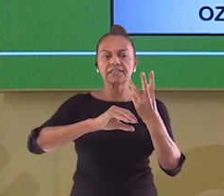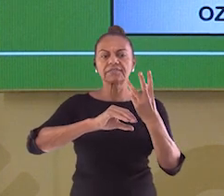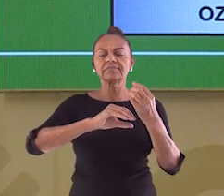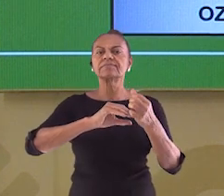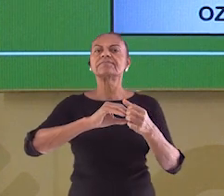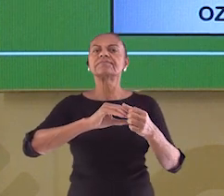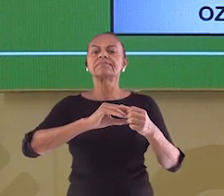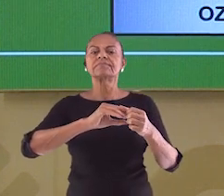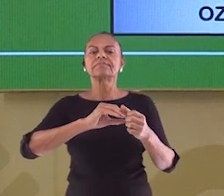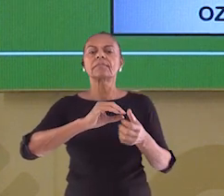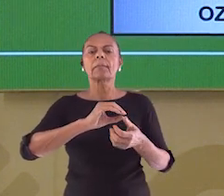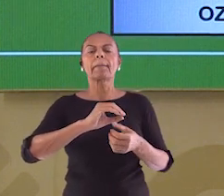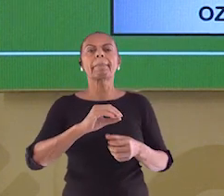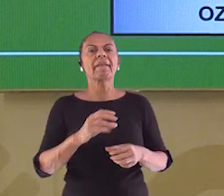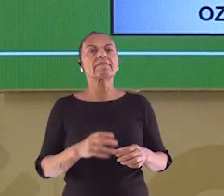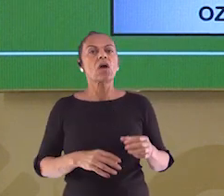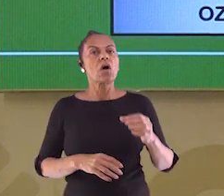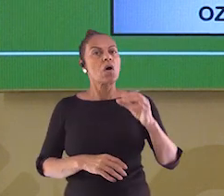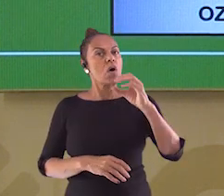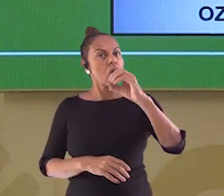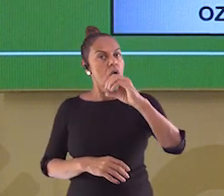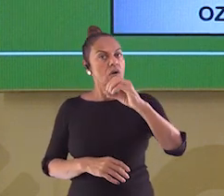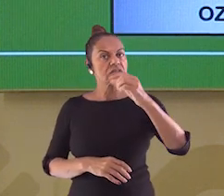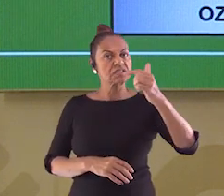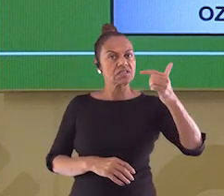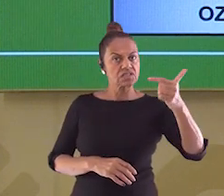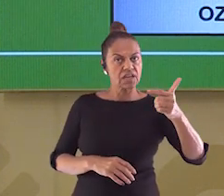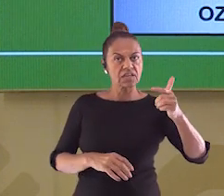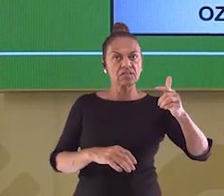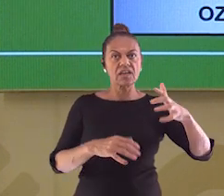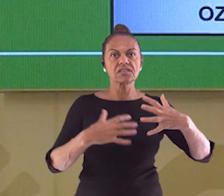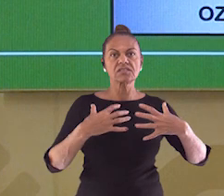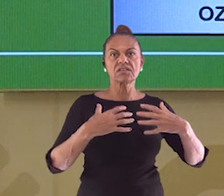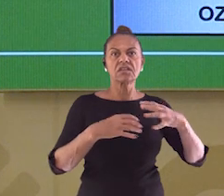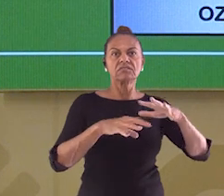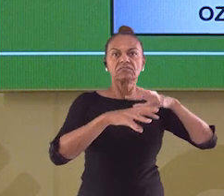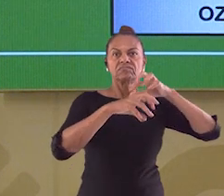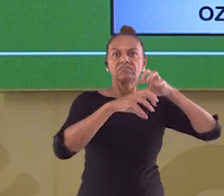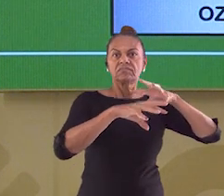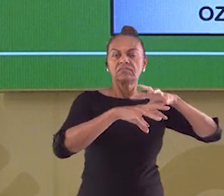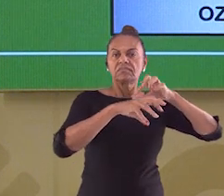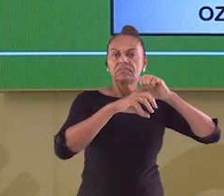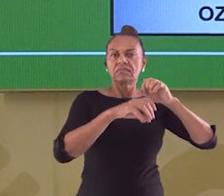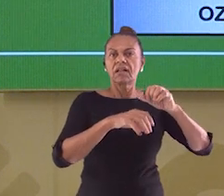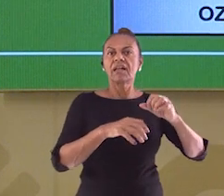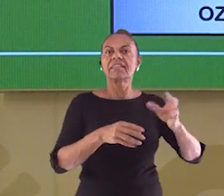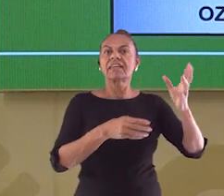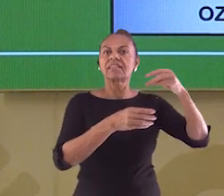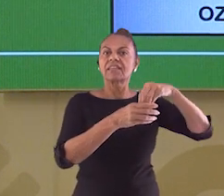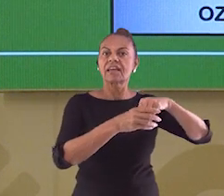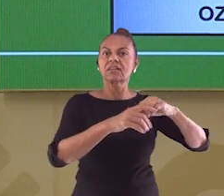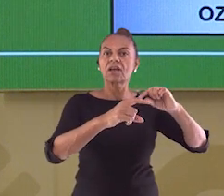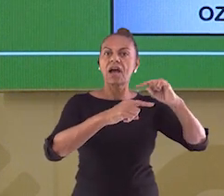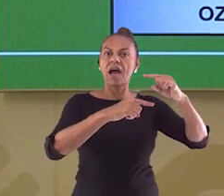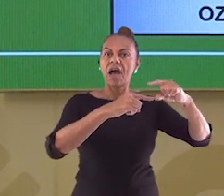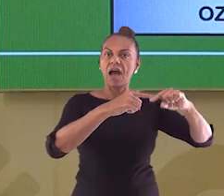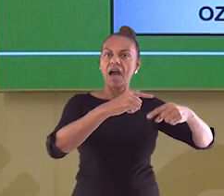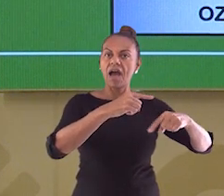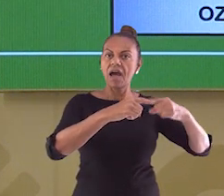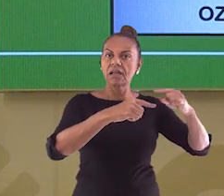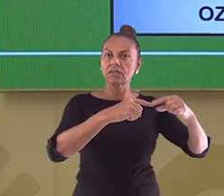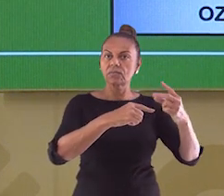de oxigênio. Então não confunda o gás oxigênio, esse que respiramos, pois ele é formado por 2 átomos